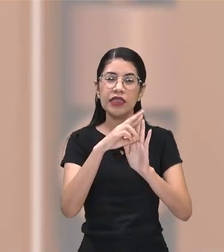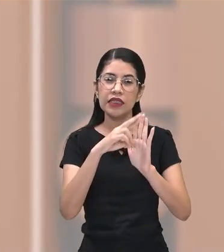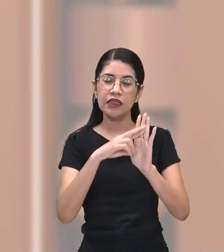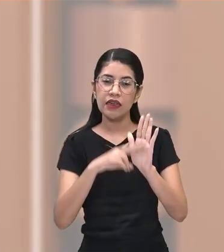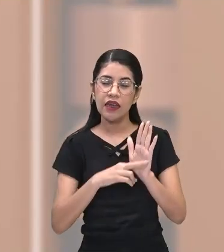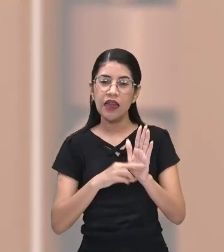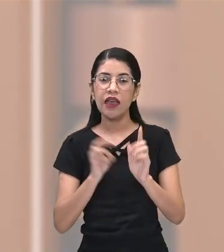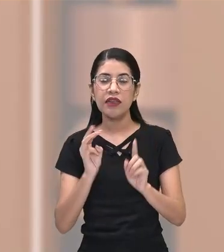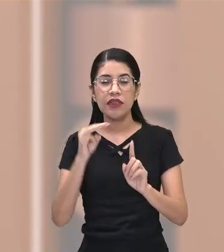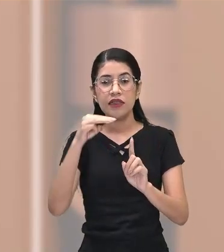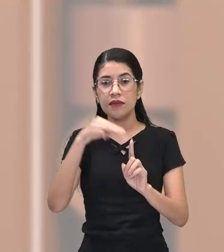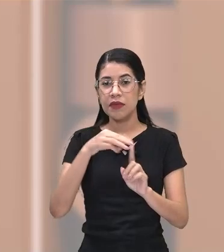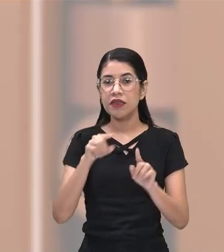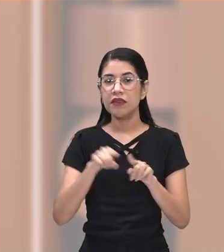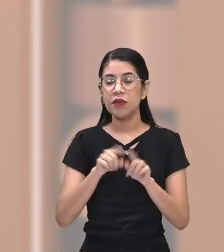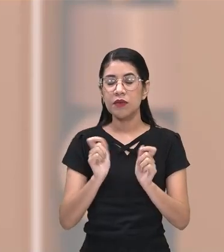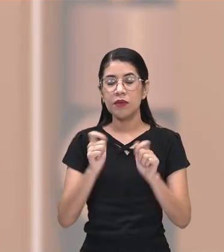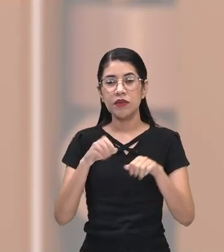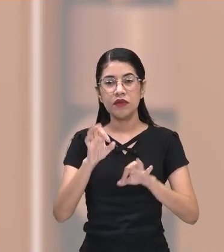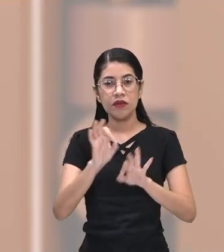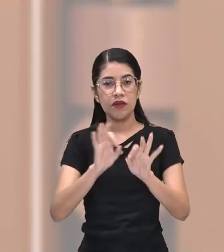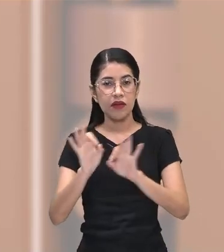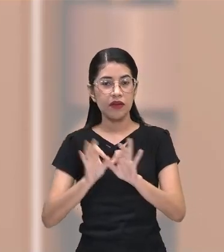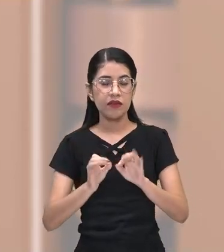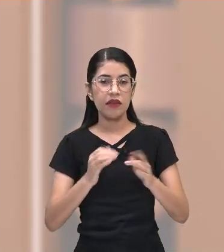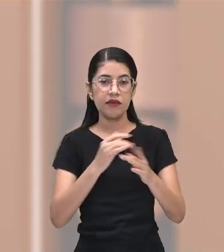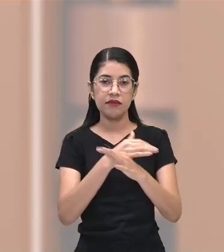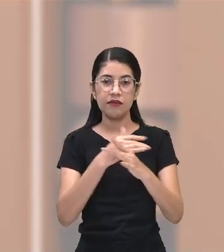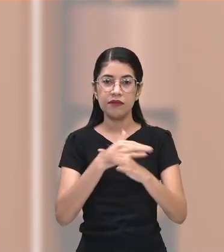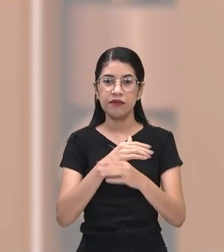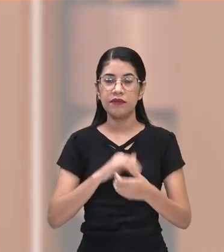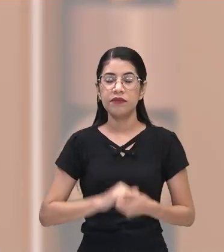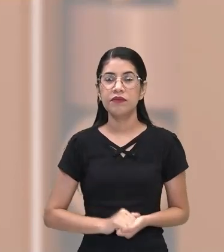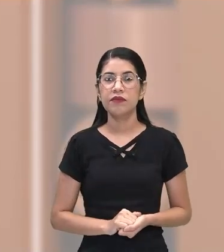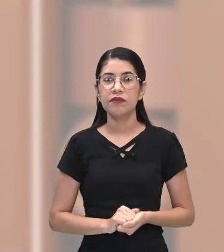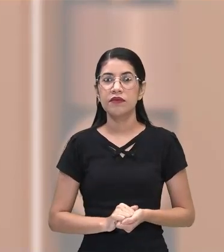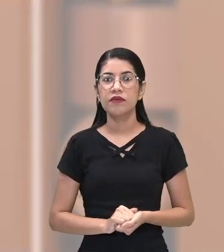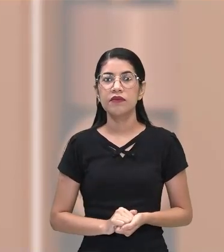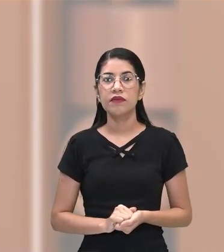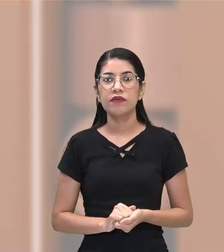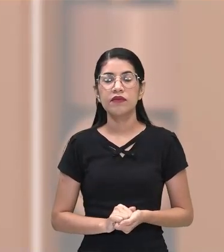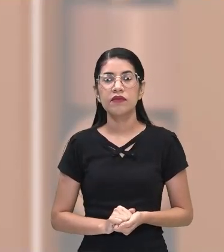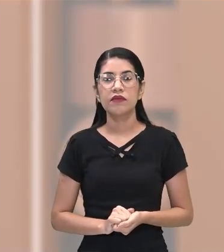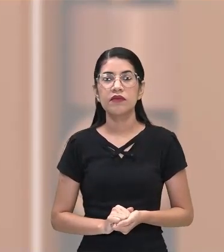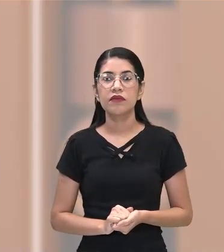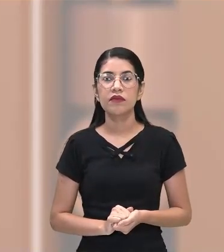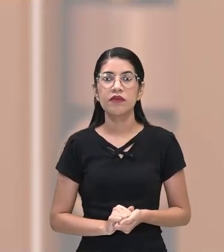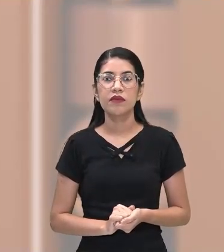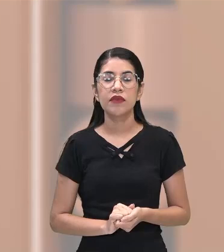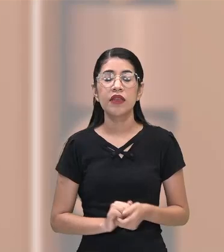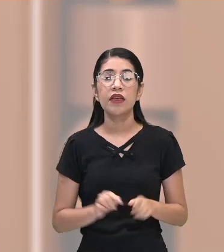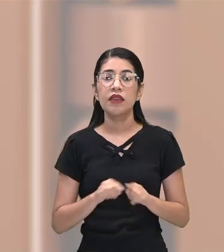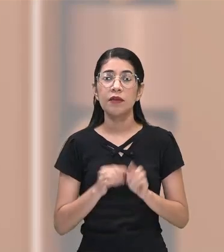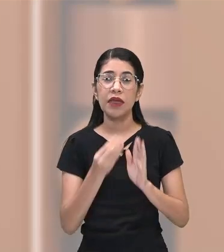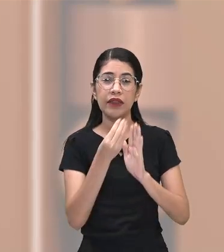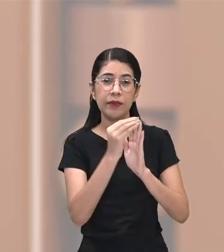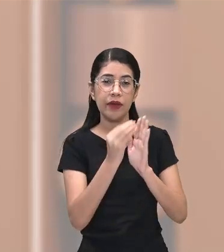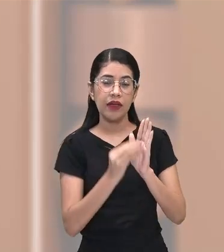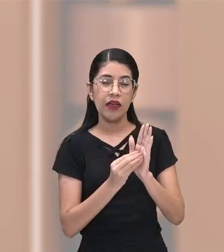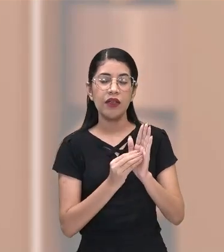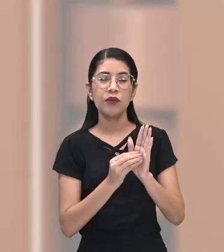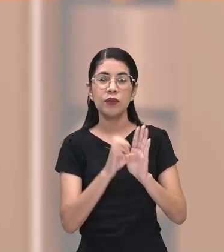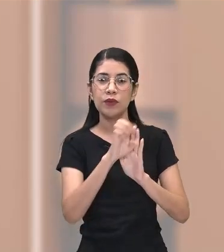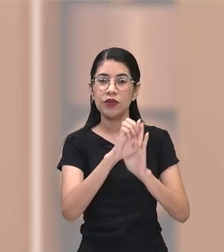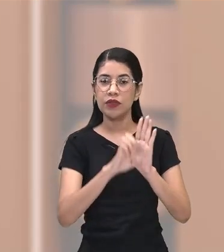metas para a organização das cidades. E aí, dentro do Estatuto das Cidades, ele